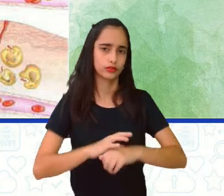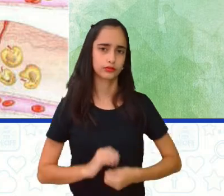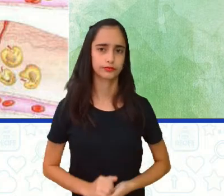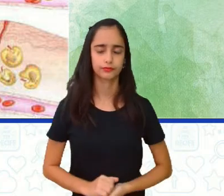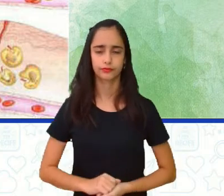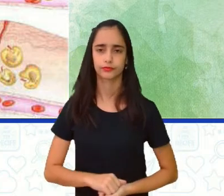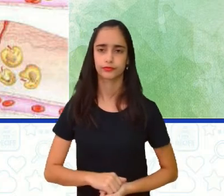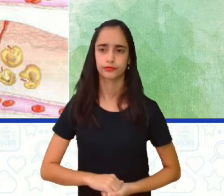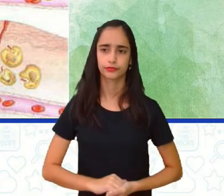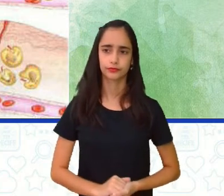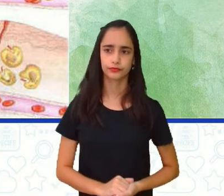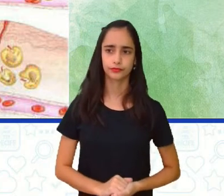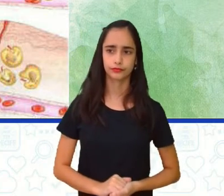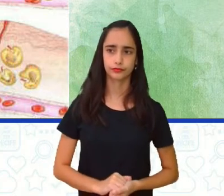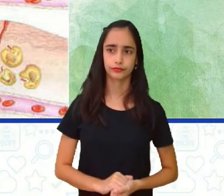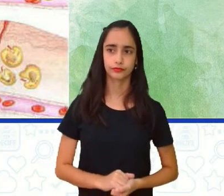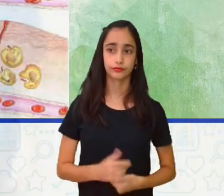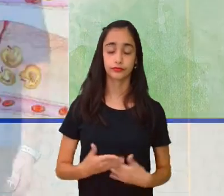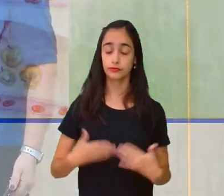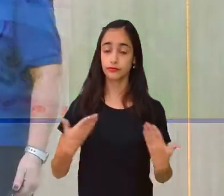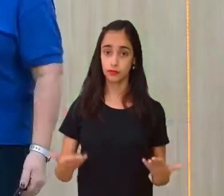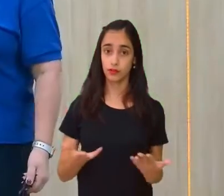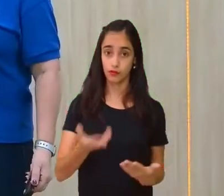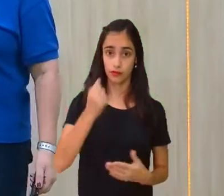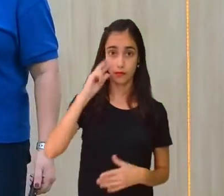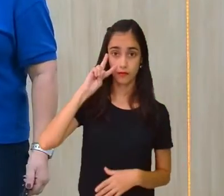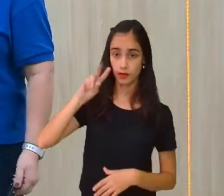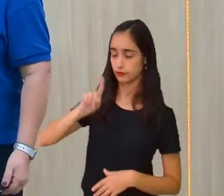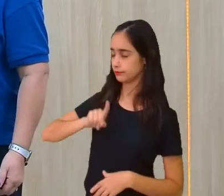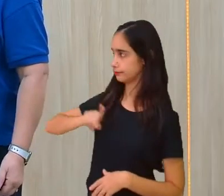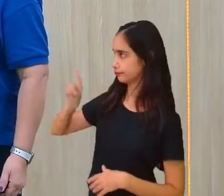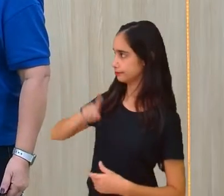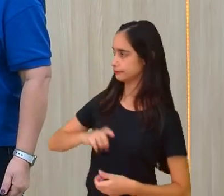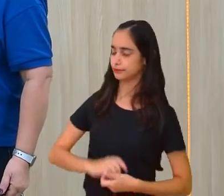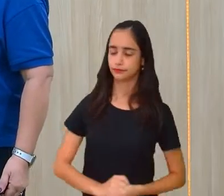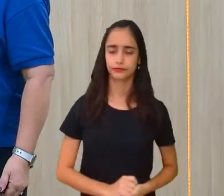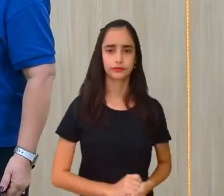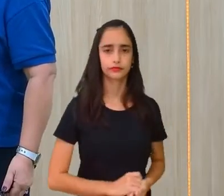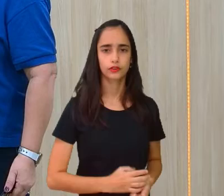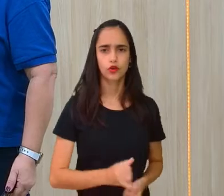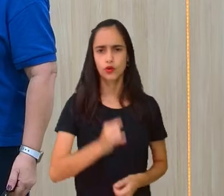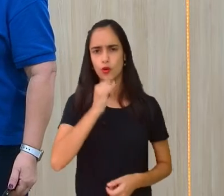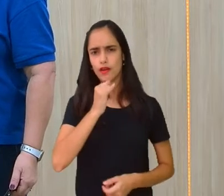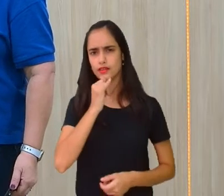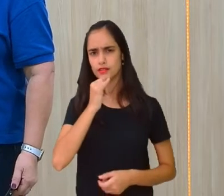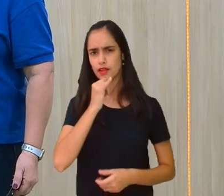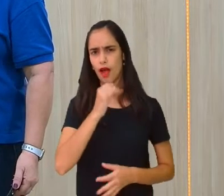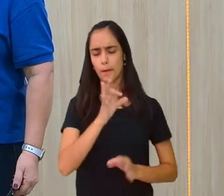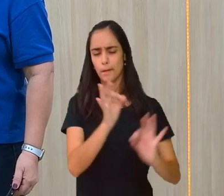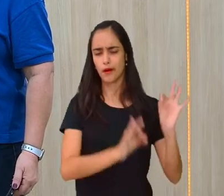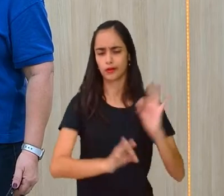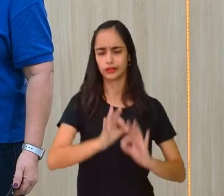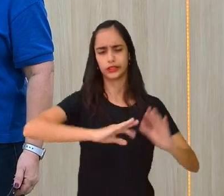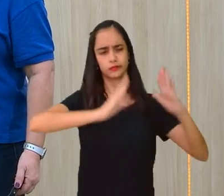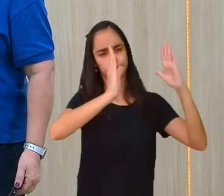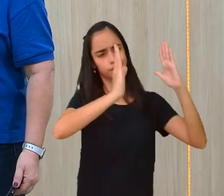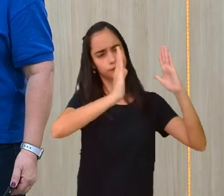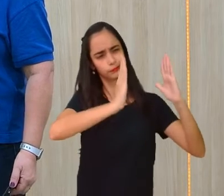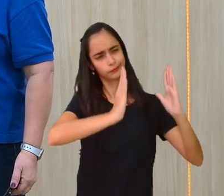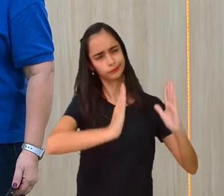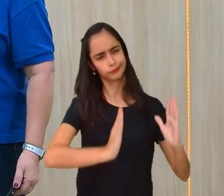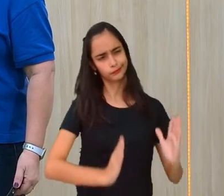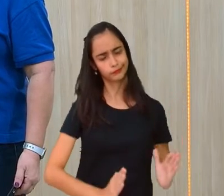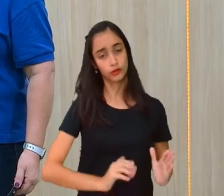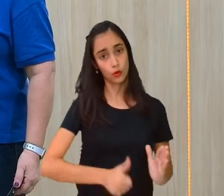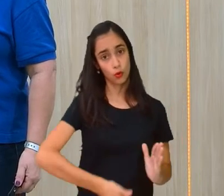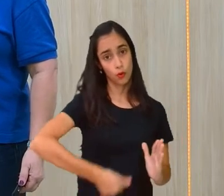comigo. Então, aqui, olha, vamos fazer de conta, nesse esquema completo, que esse